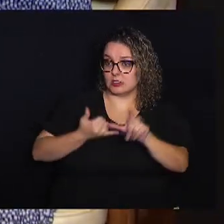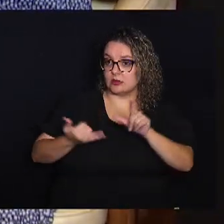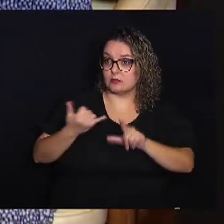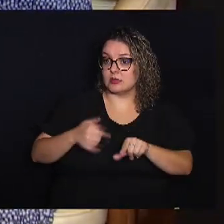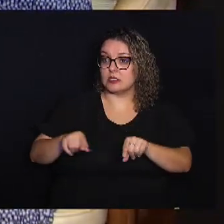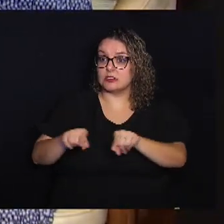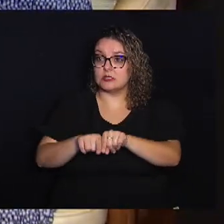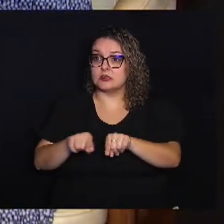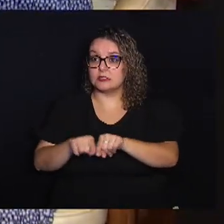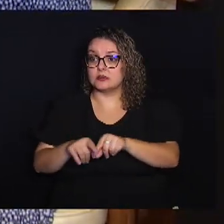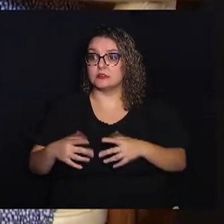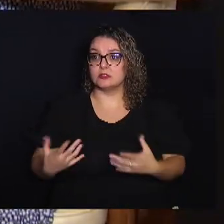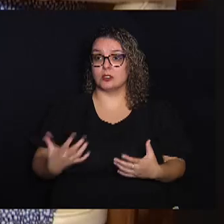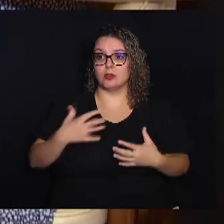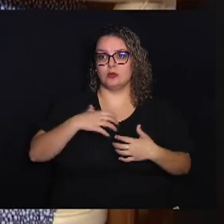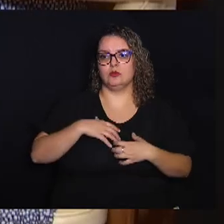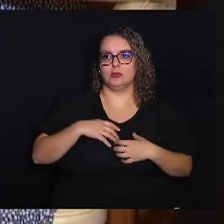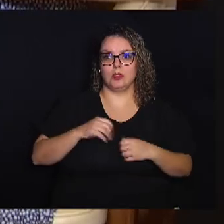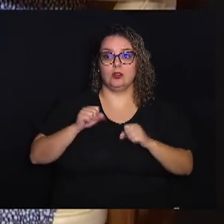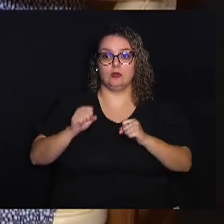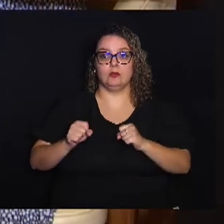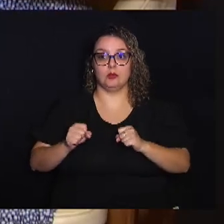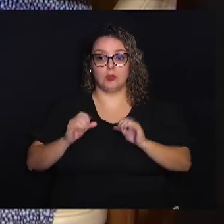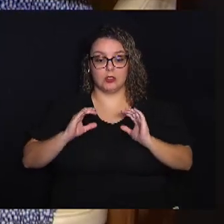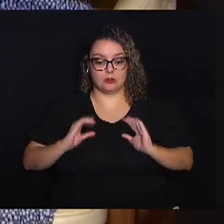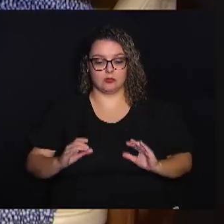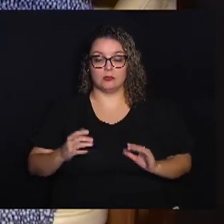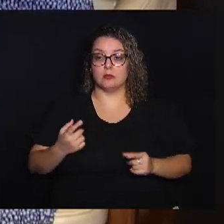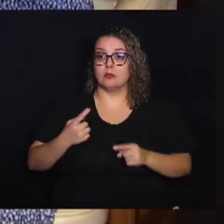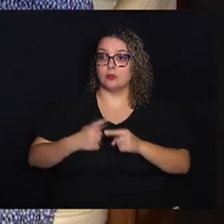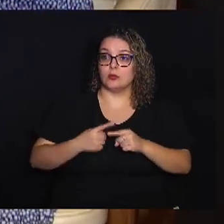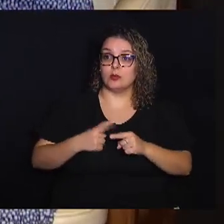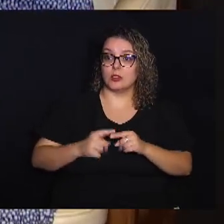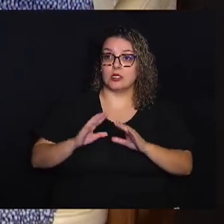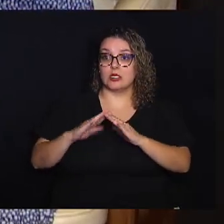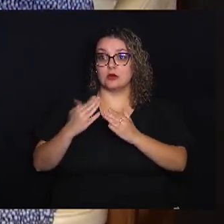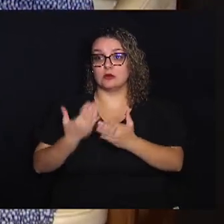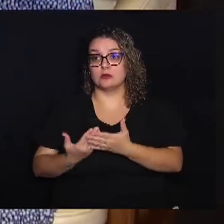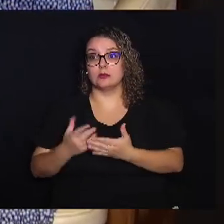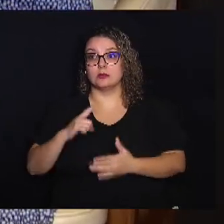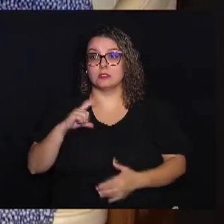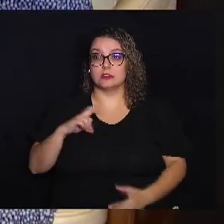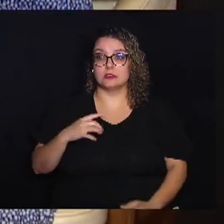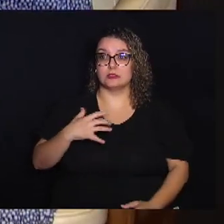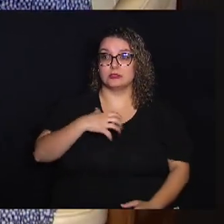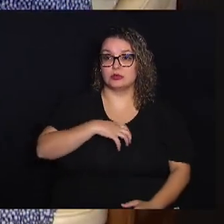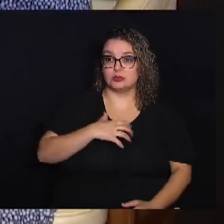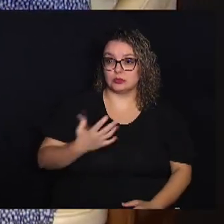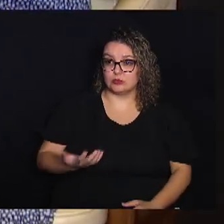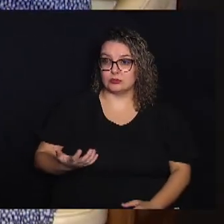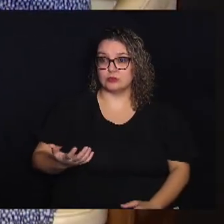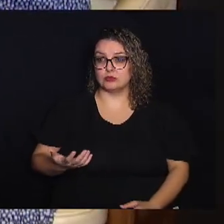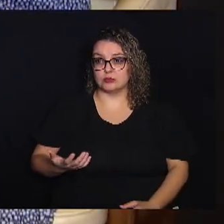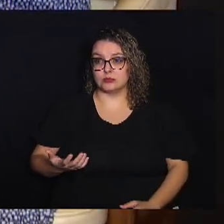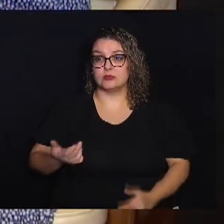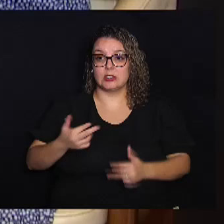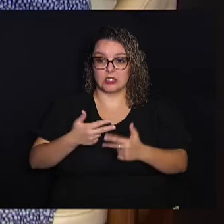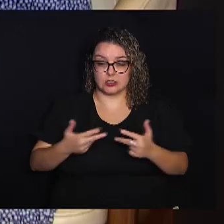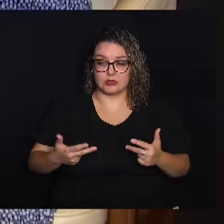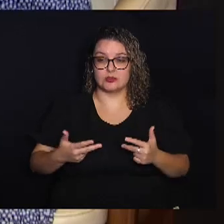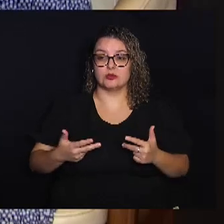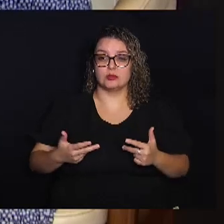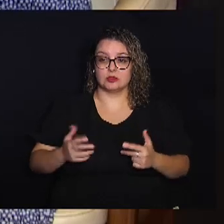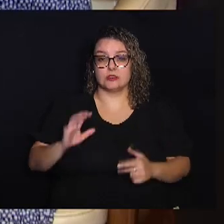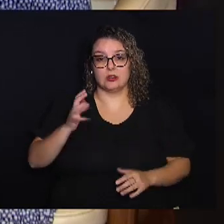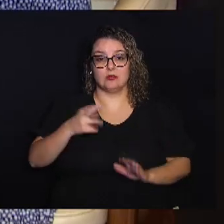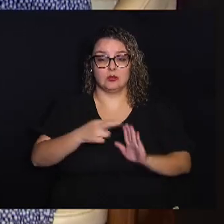mas quanto como a forma delas poderem se comportar, porque a escola tem uma forma das coisas acontecerem